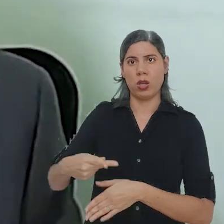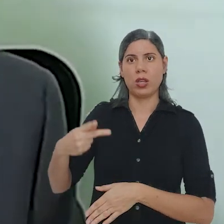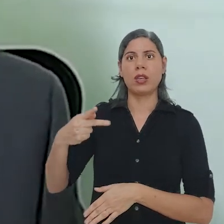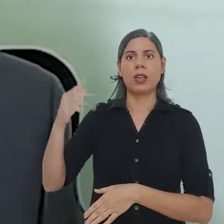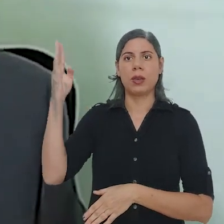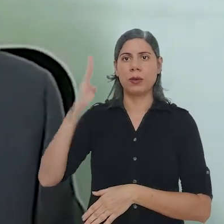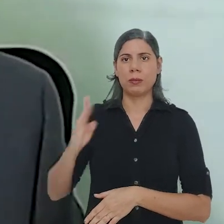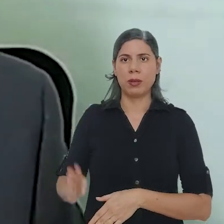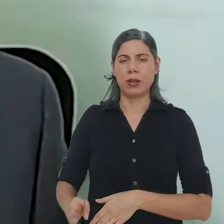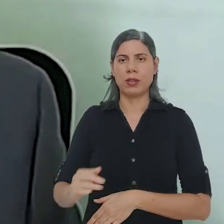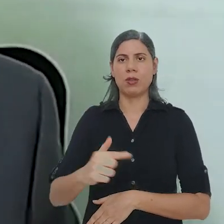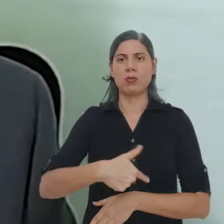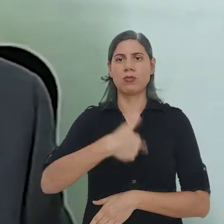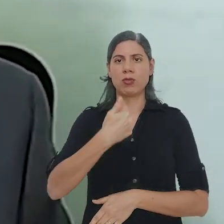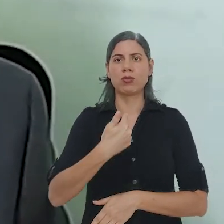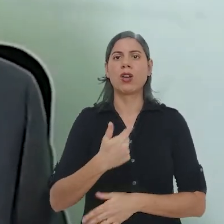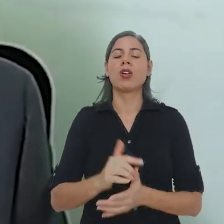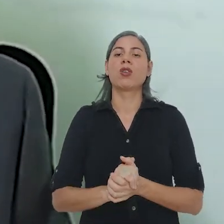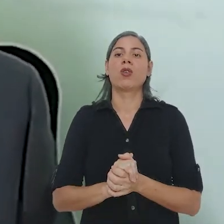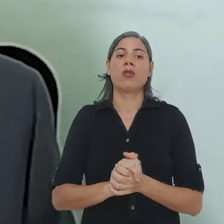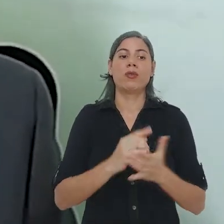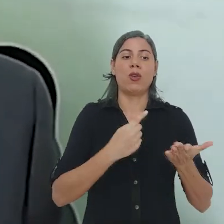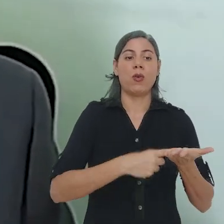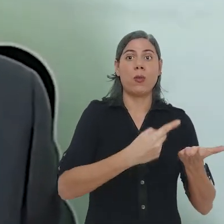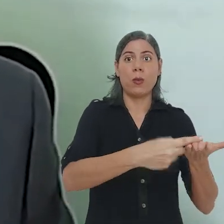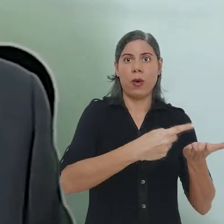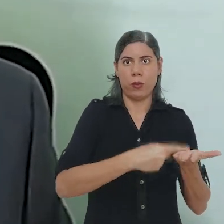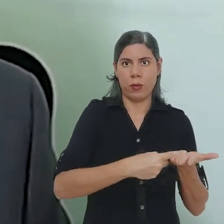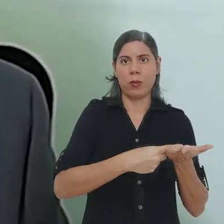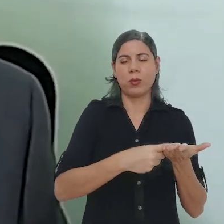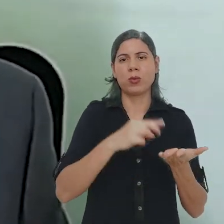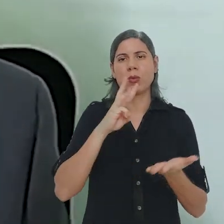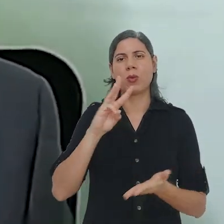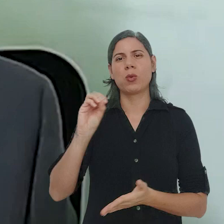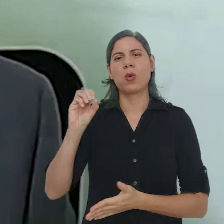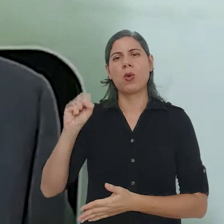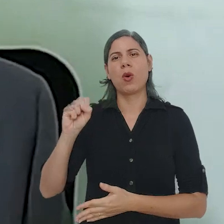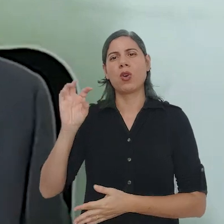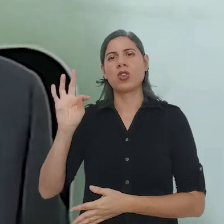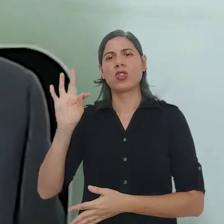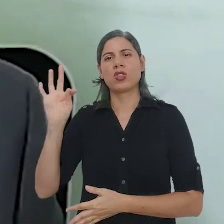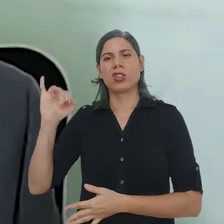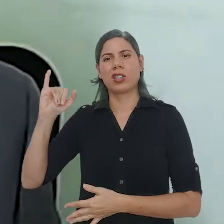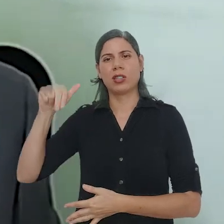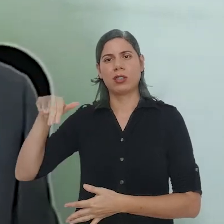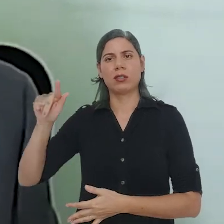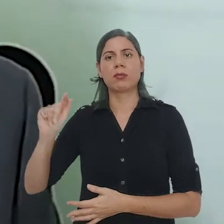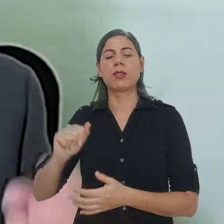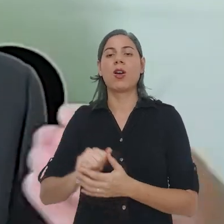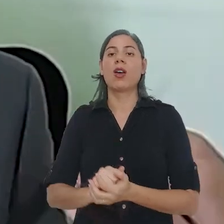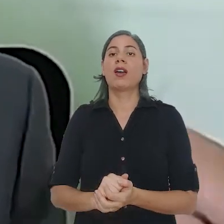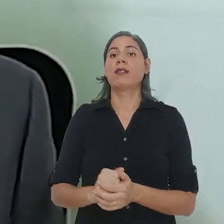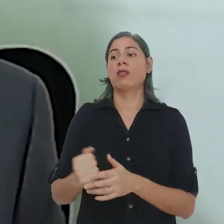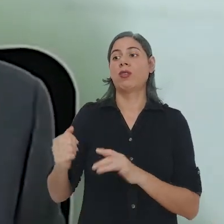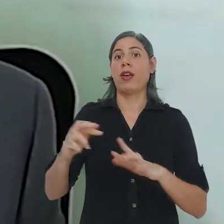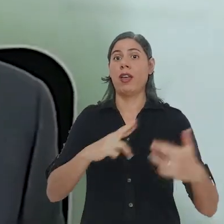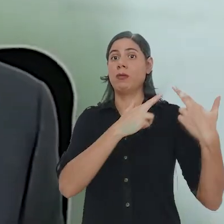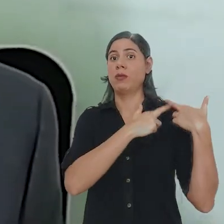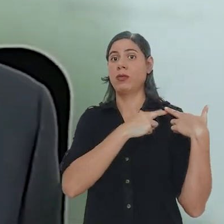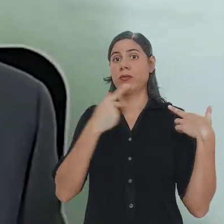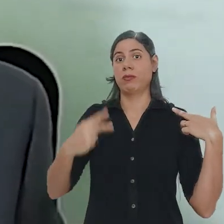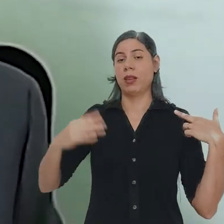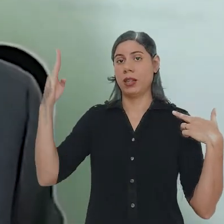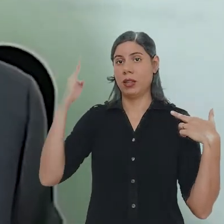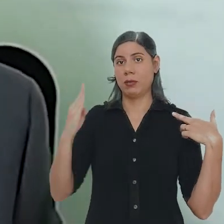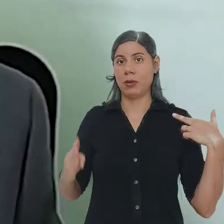Vargas, chama-se os Acordos de Washington. E esses Acordos de Washington, eles eram responsáveis para, entre o Brasil,